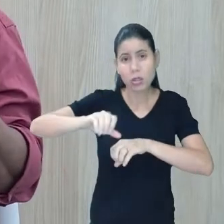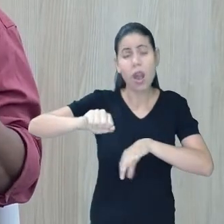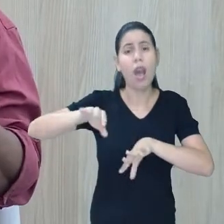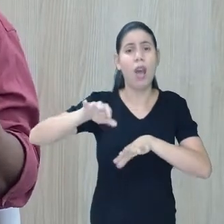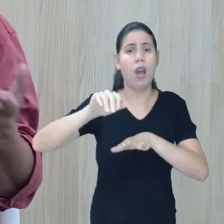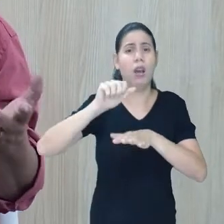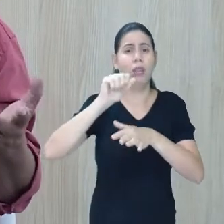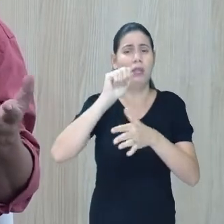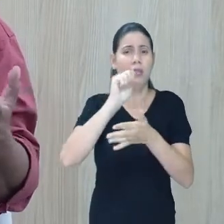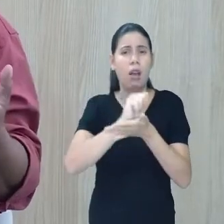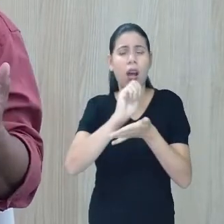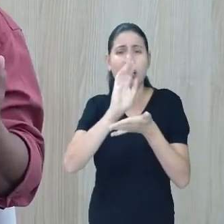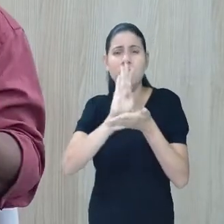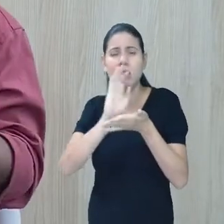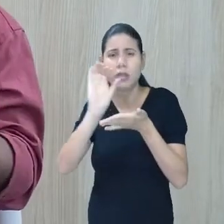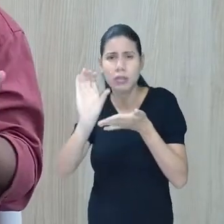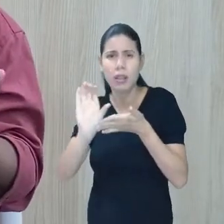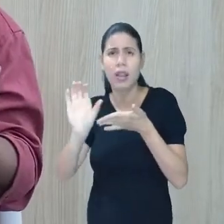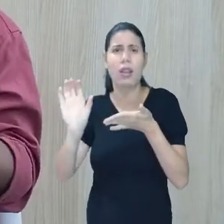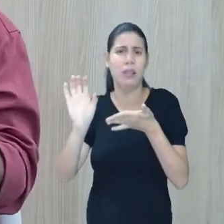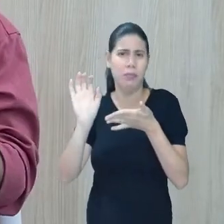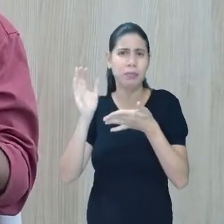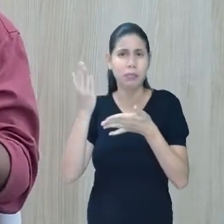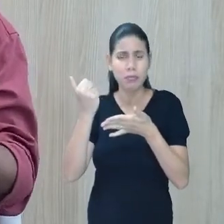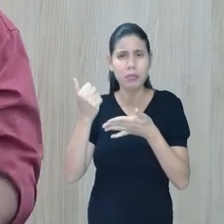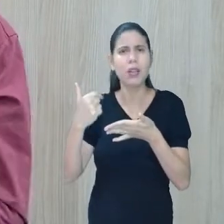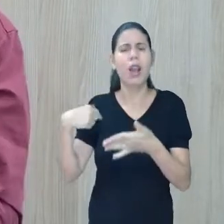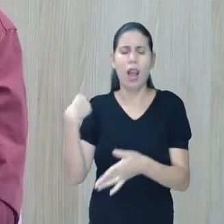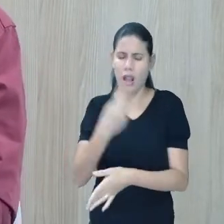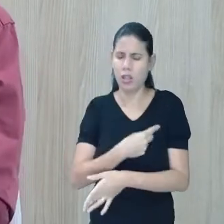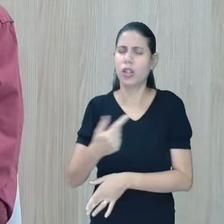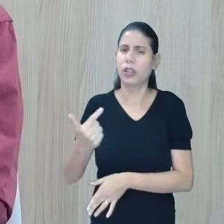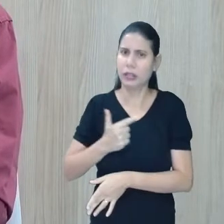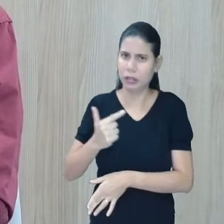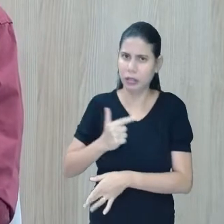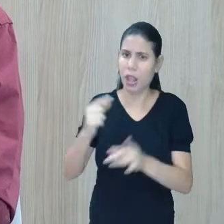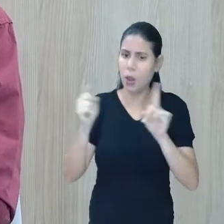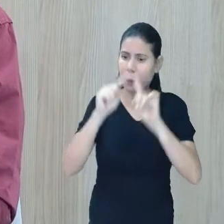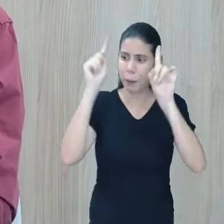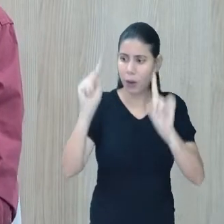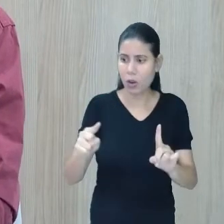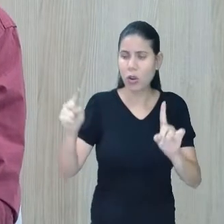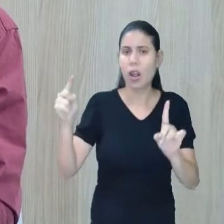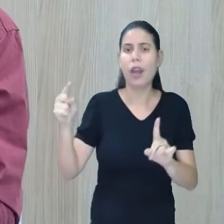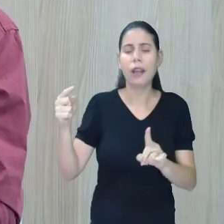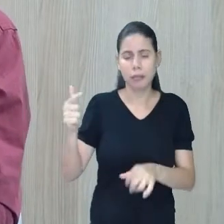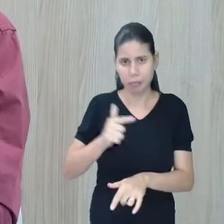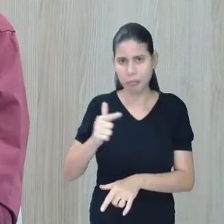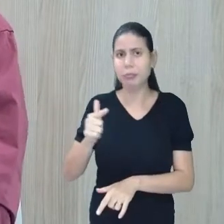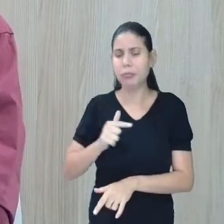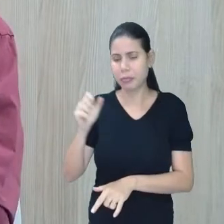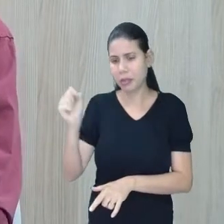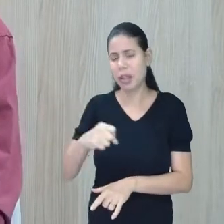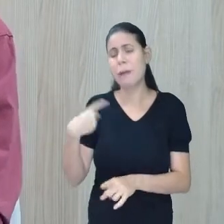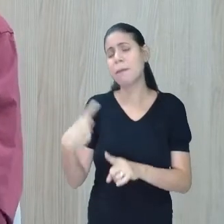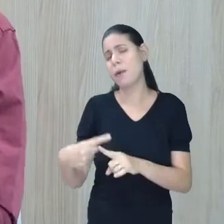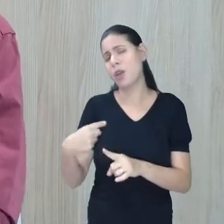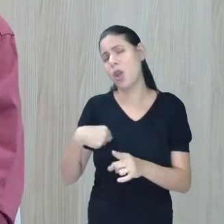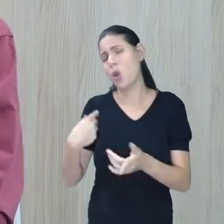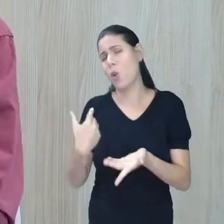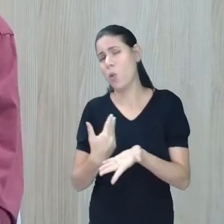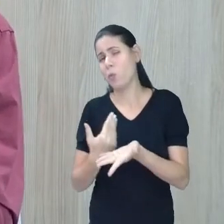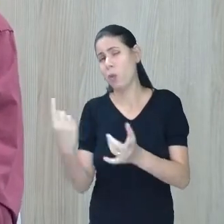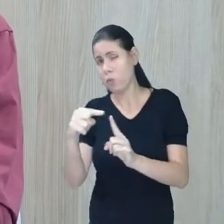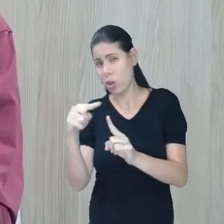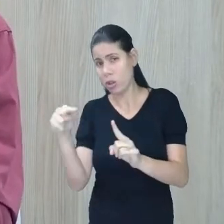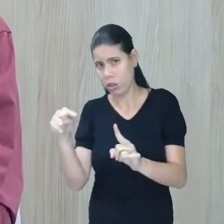alfabetização, letramento, na educação básica, a gente está com esse processo, esse novo projeto lá no Som em Silêncio. Porque o objetivo